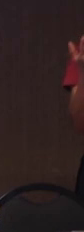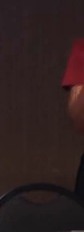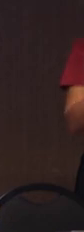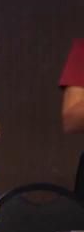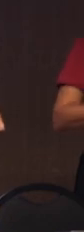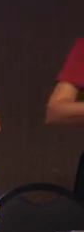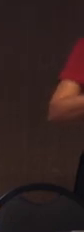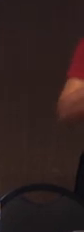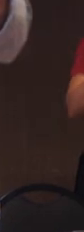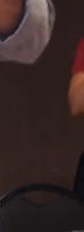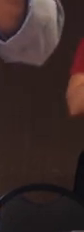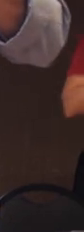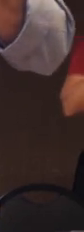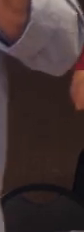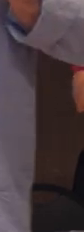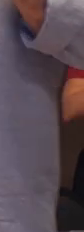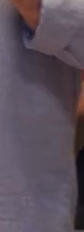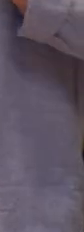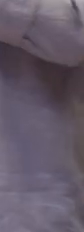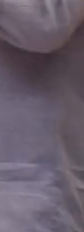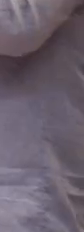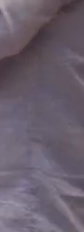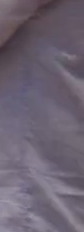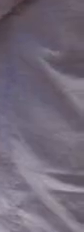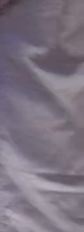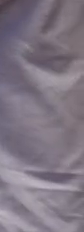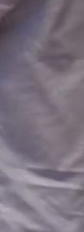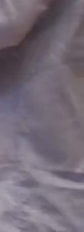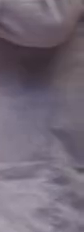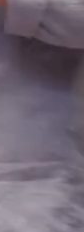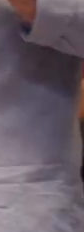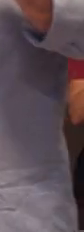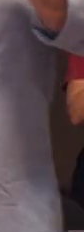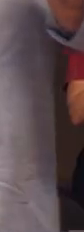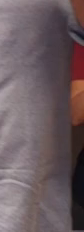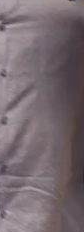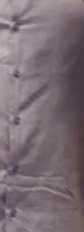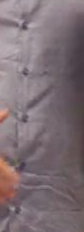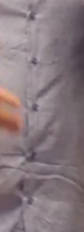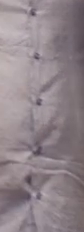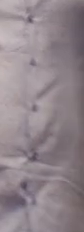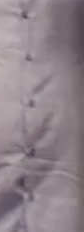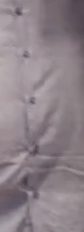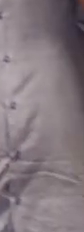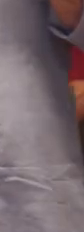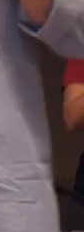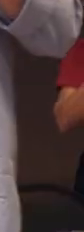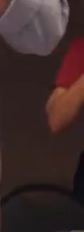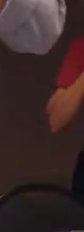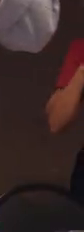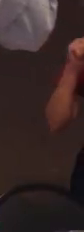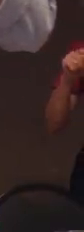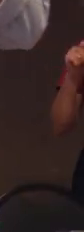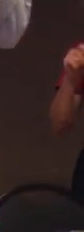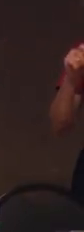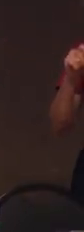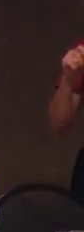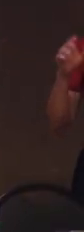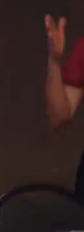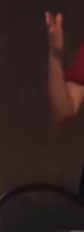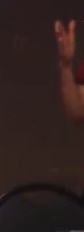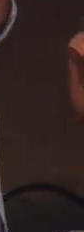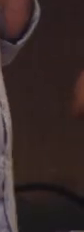ponta um pastor bolsonarista. Alguém da igreja que é ligado, que fica